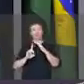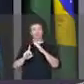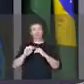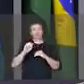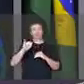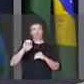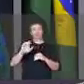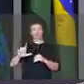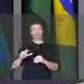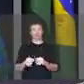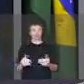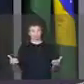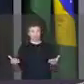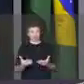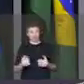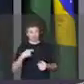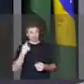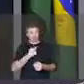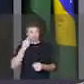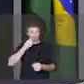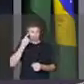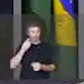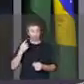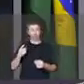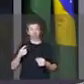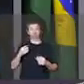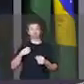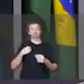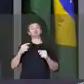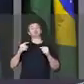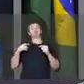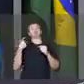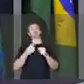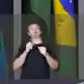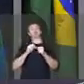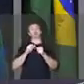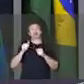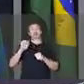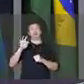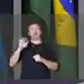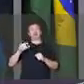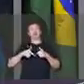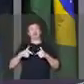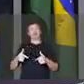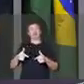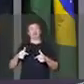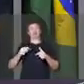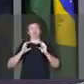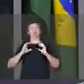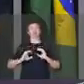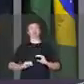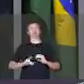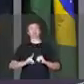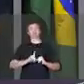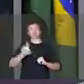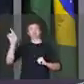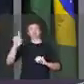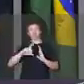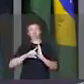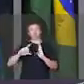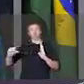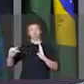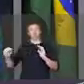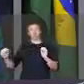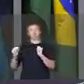nós, parlamentares, estivemos em um grande ato cívico no Palácio do Planalto, junto